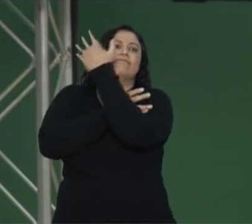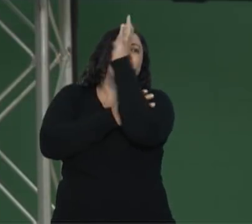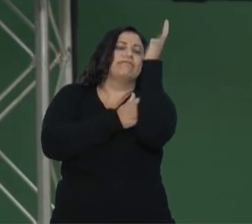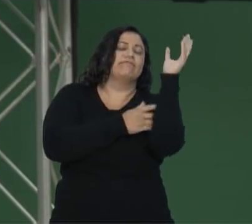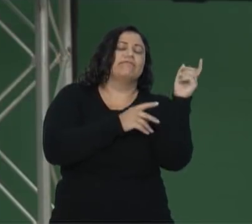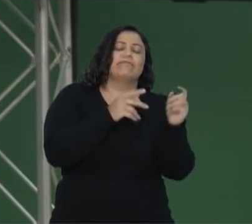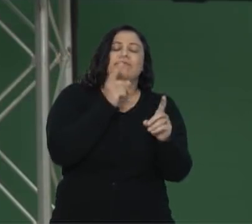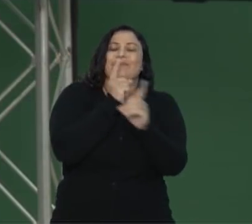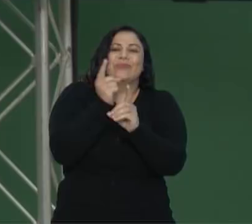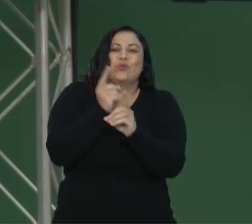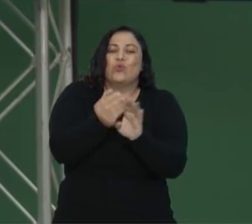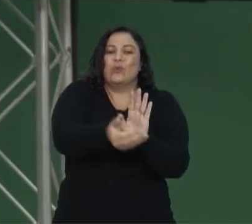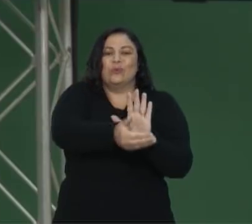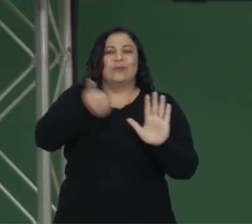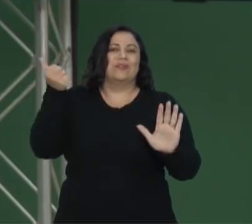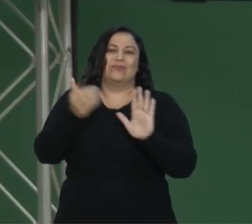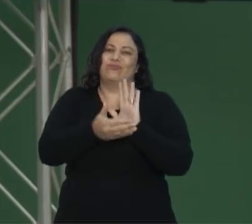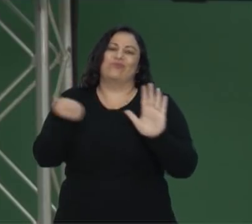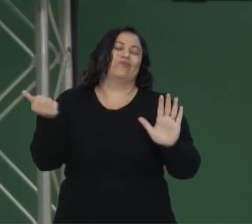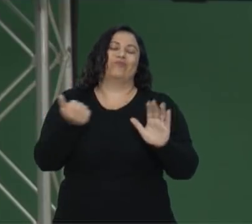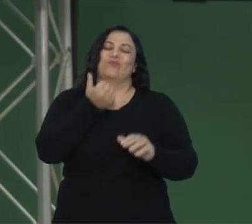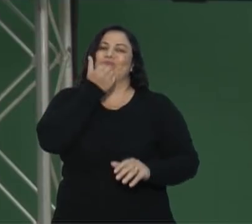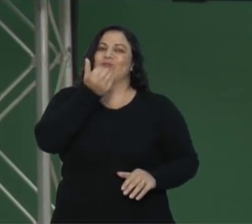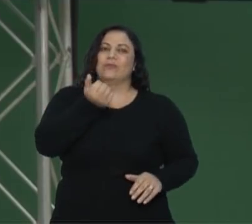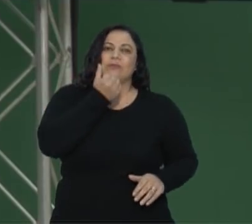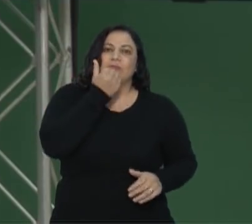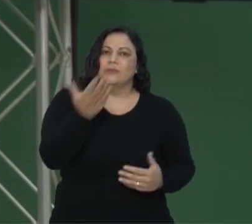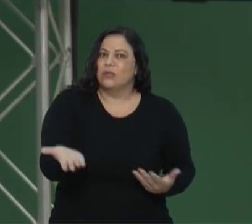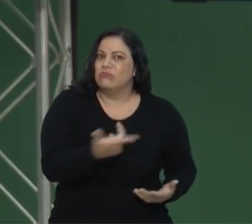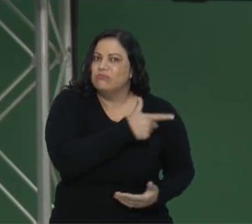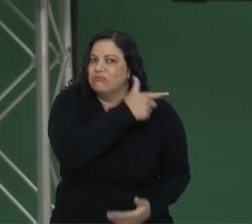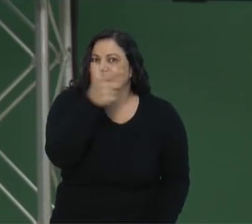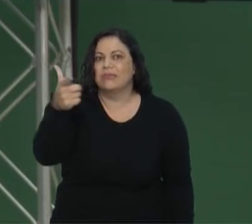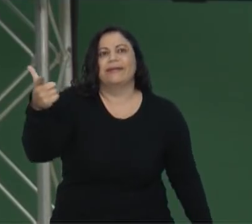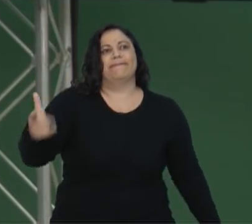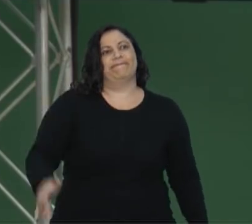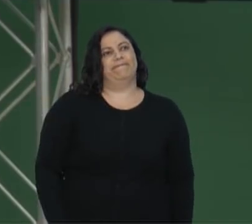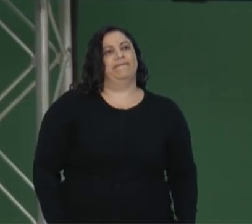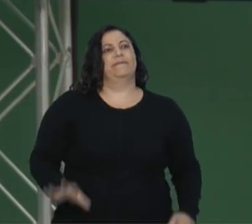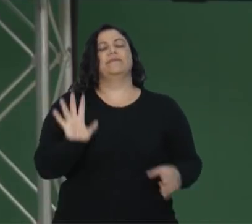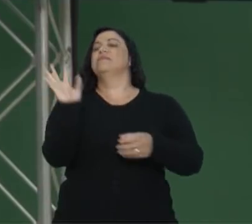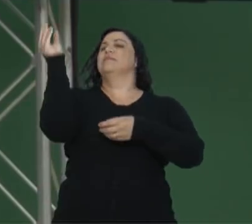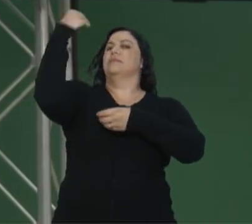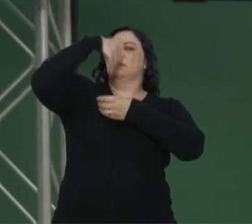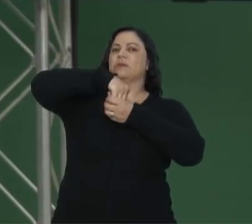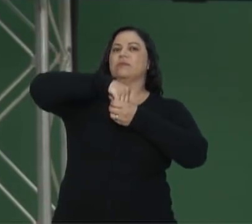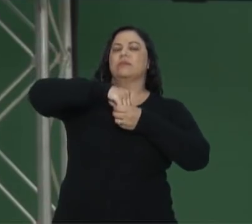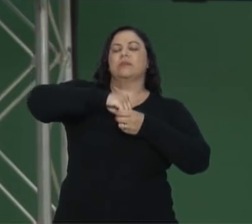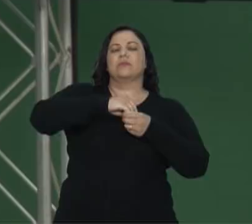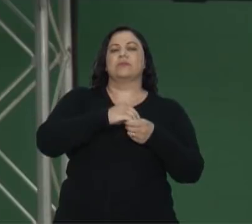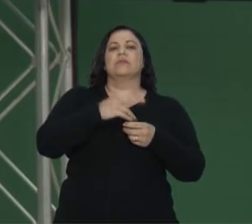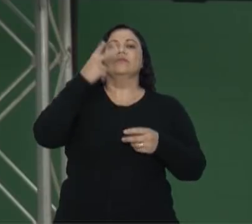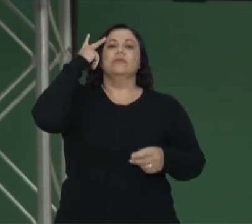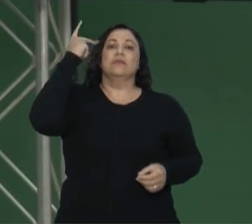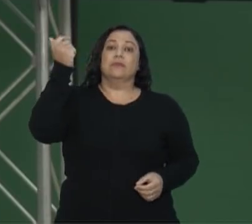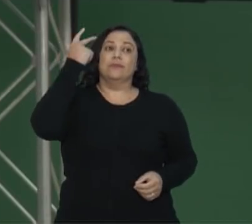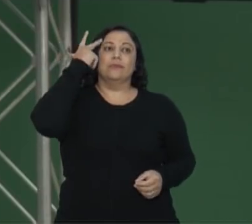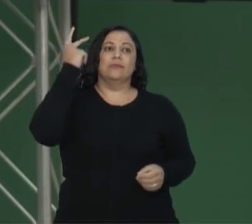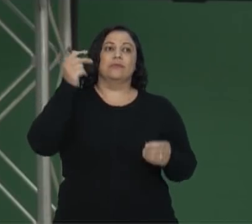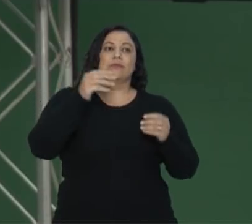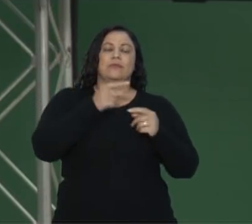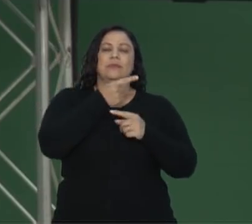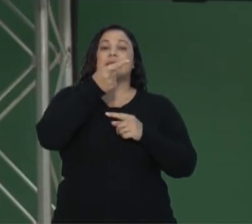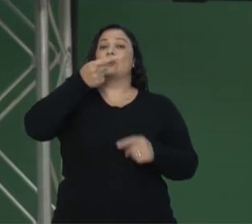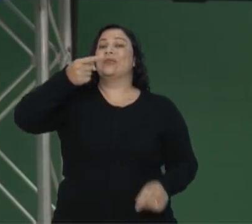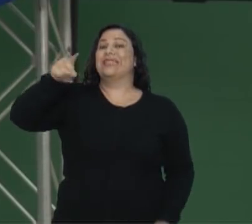extrair, retirar eles. E dentro dos materiais naturais, eu tenho os